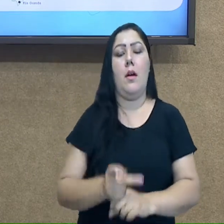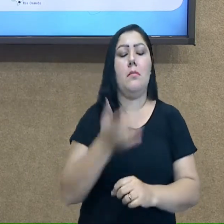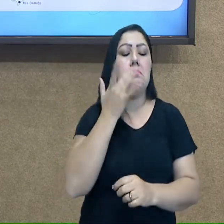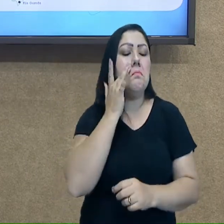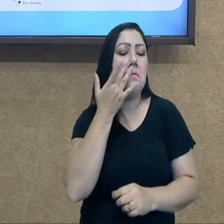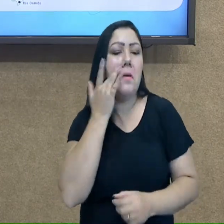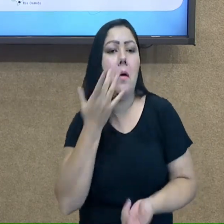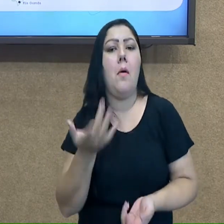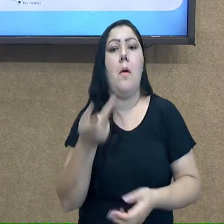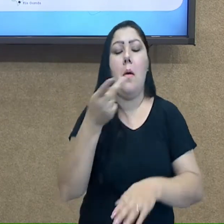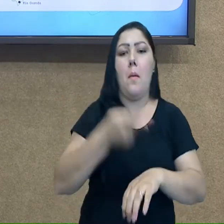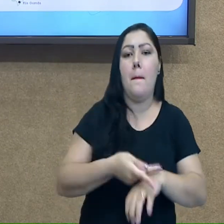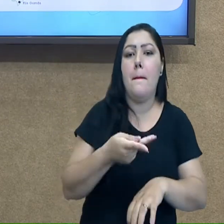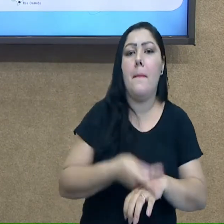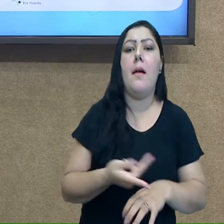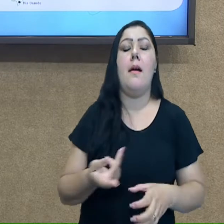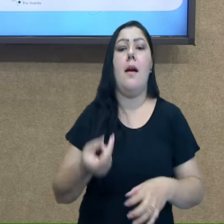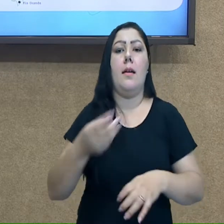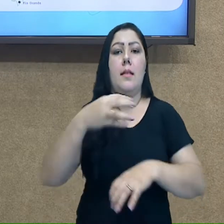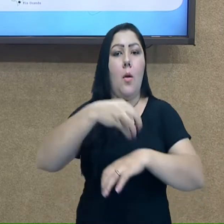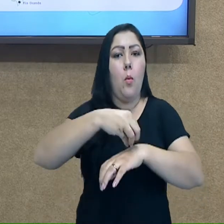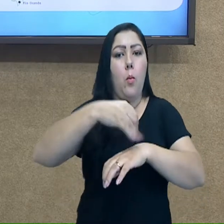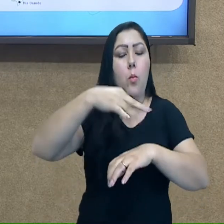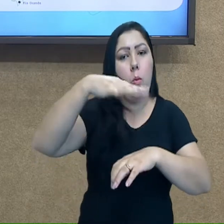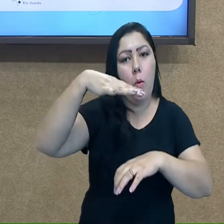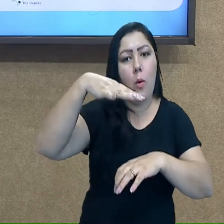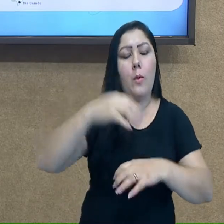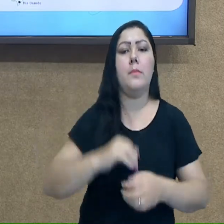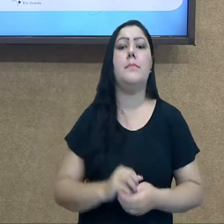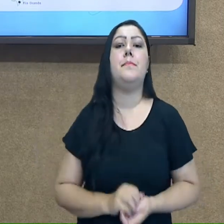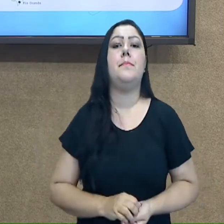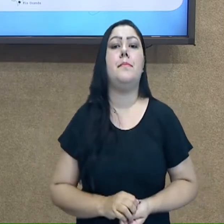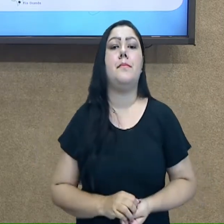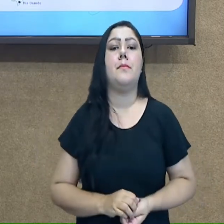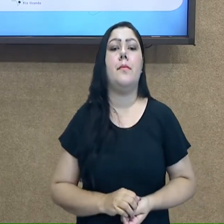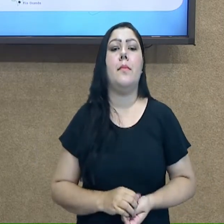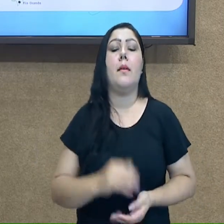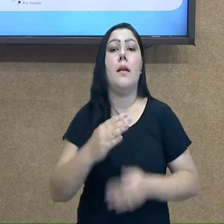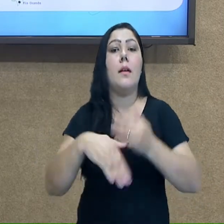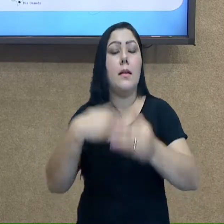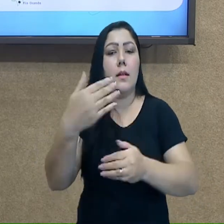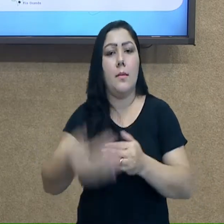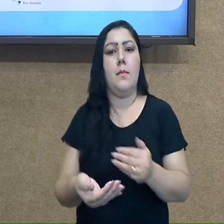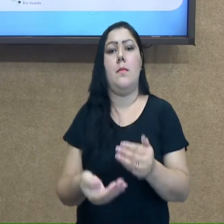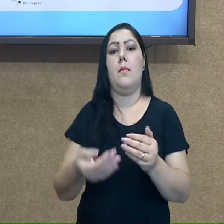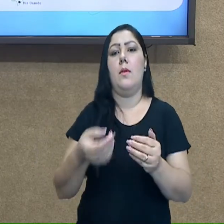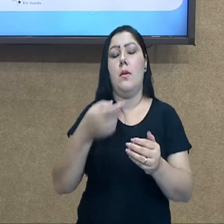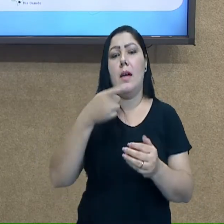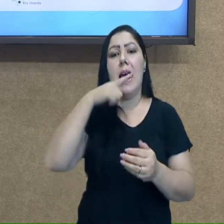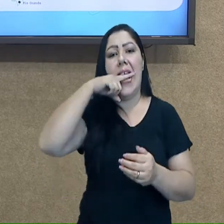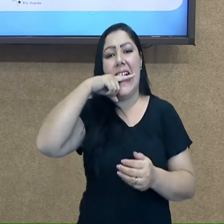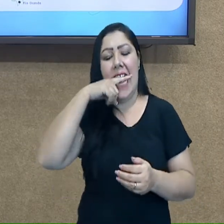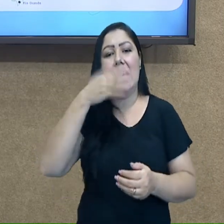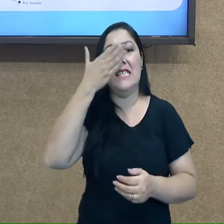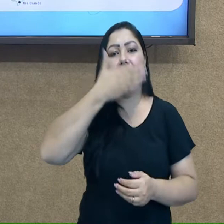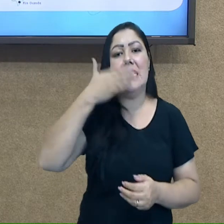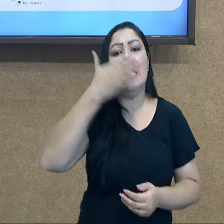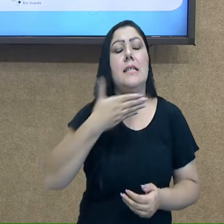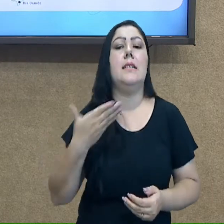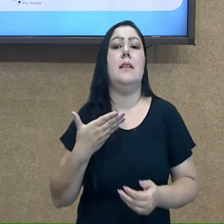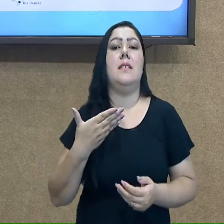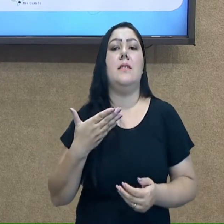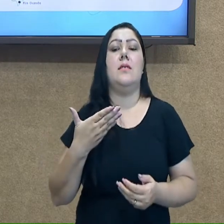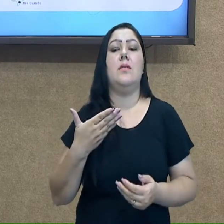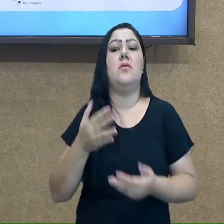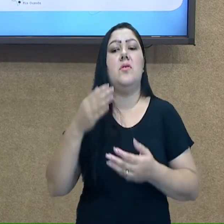ouro, prata, diamante. Logo após a crise do açúcar, iniciada em meados do